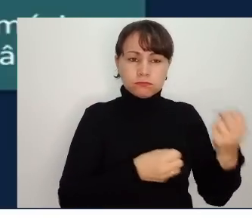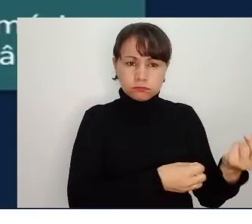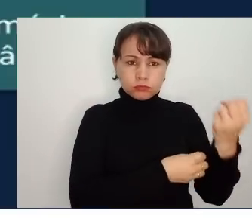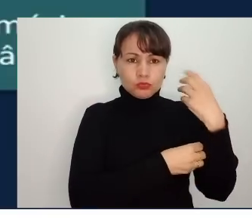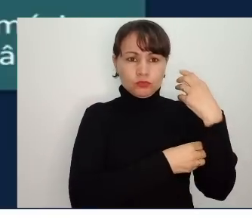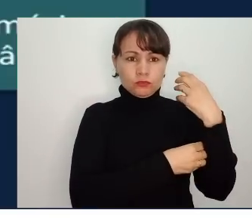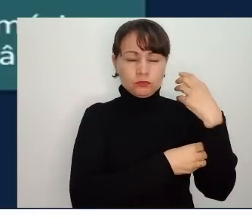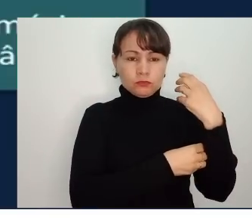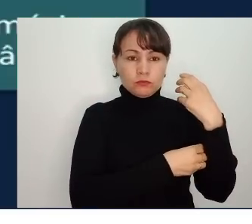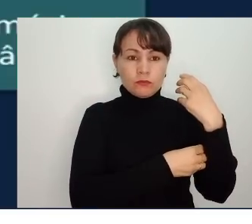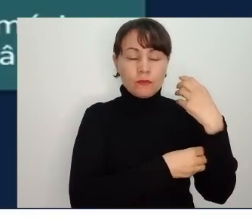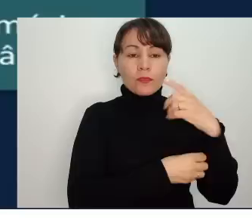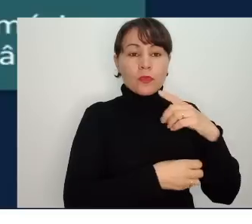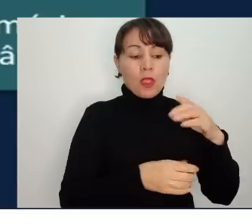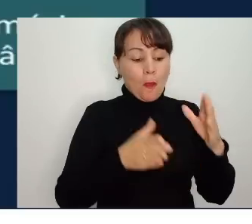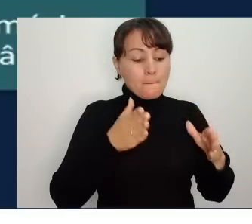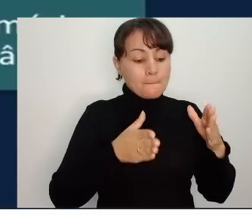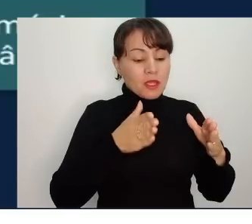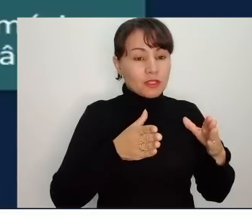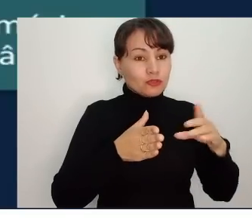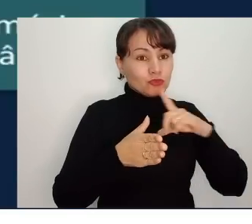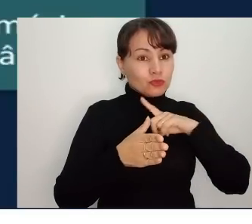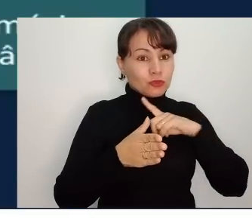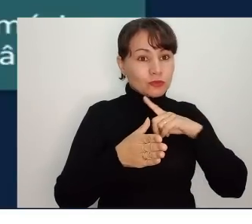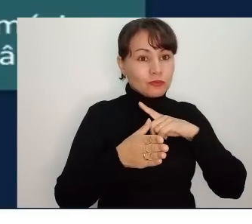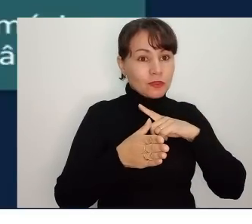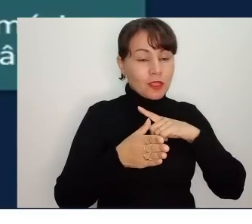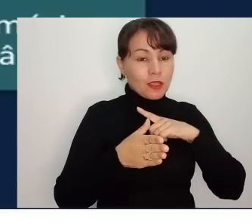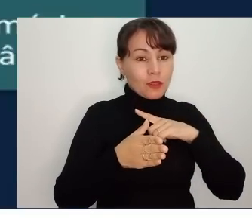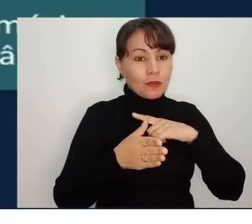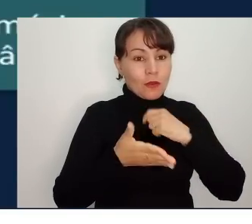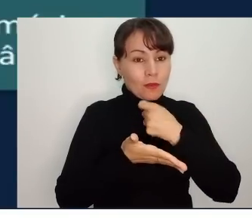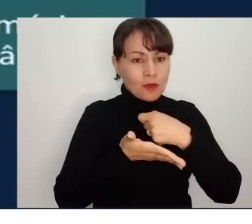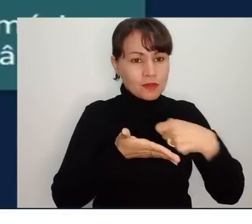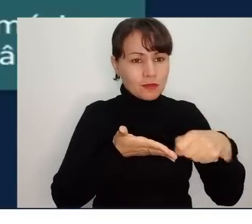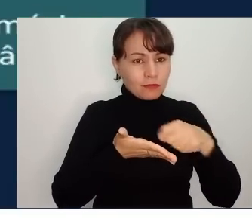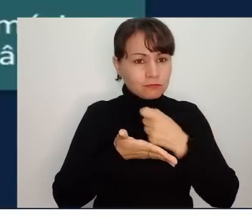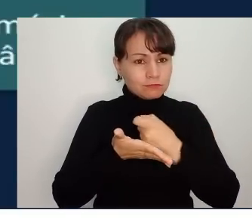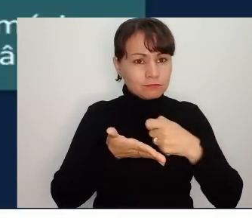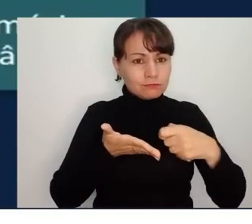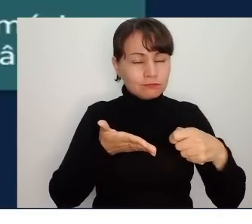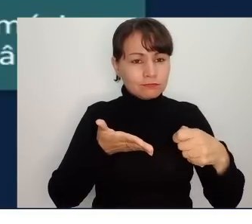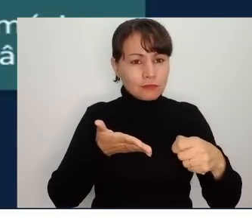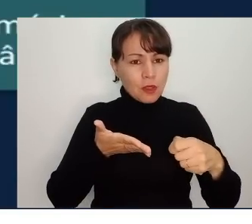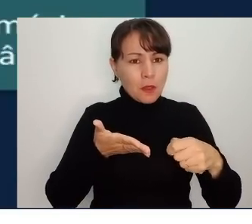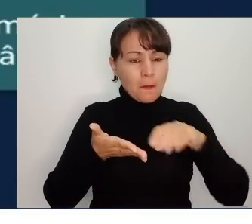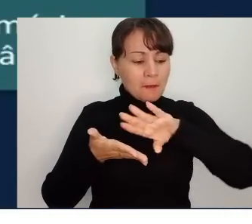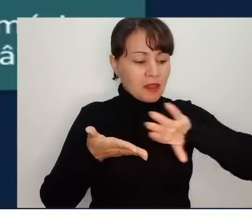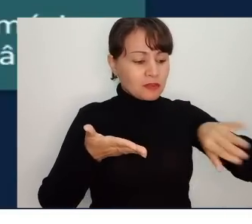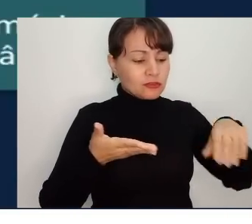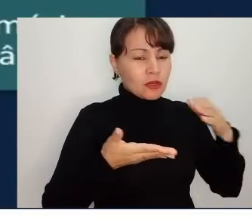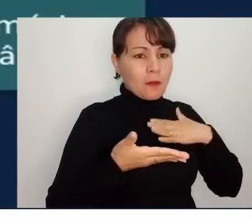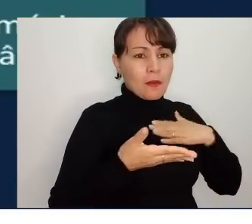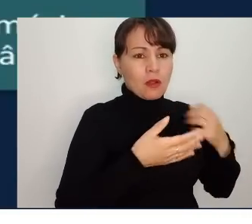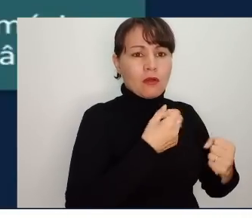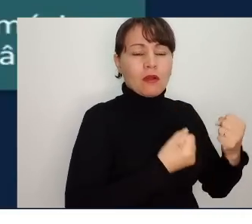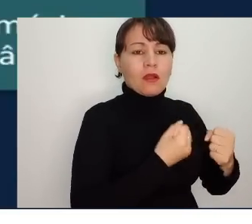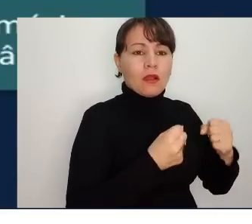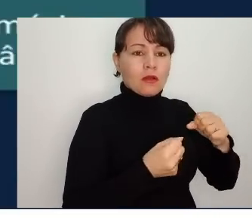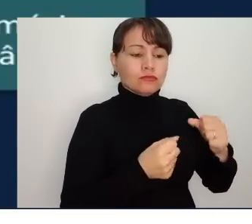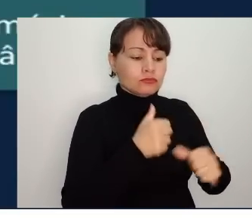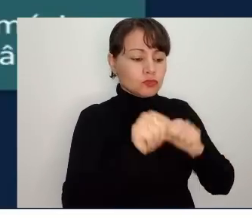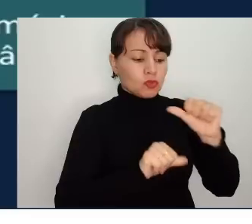dígitos. É o tempo que eu tenho para discar, ou para passar para alguém, ou para retirar meu carro